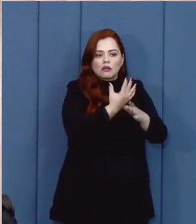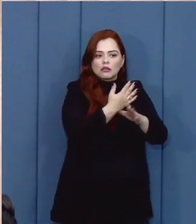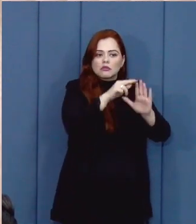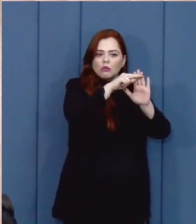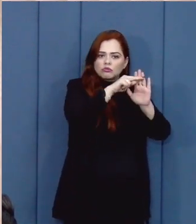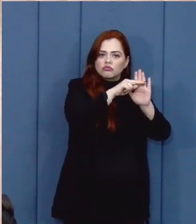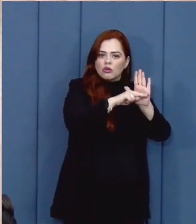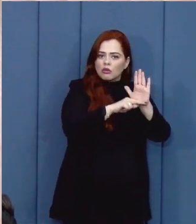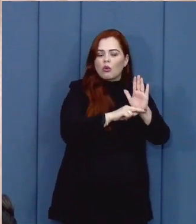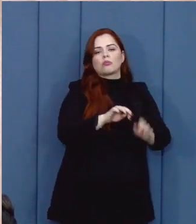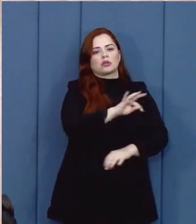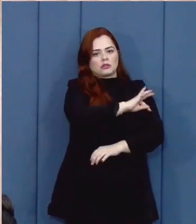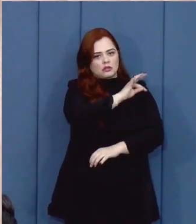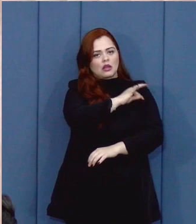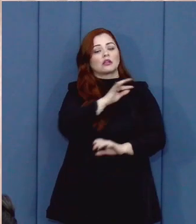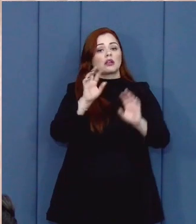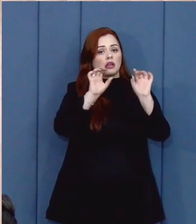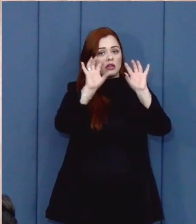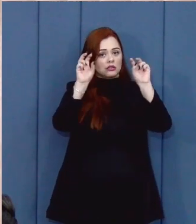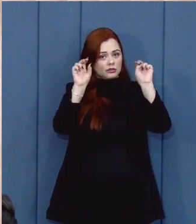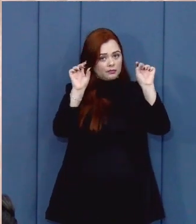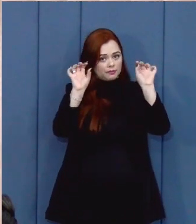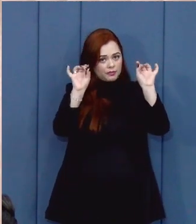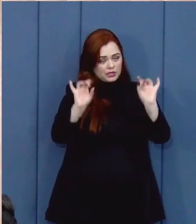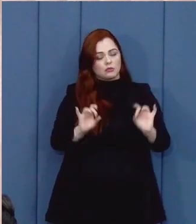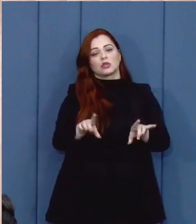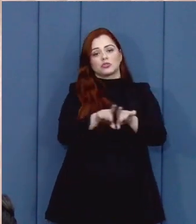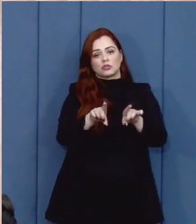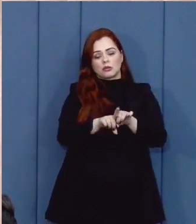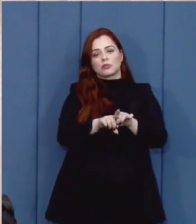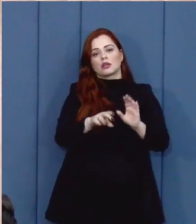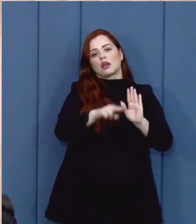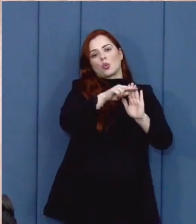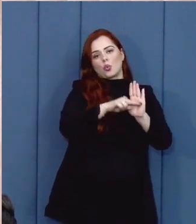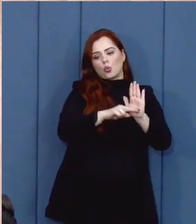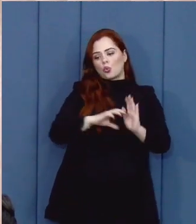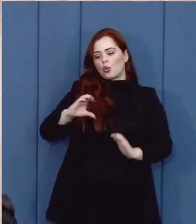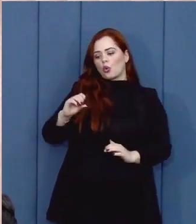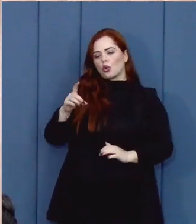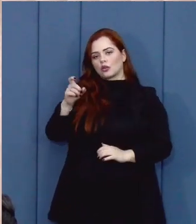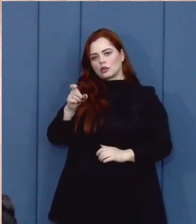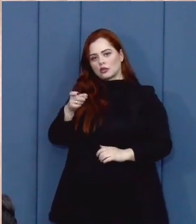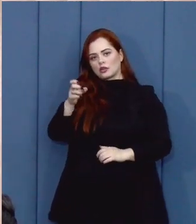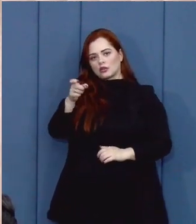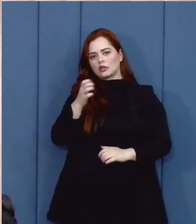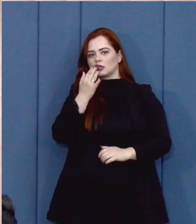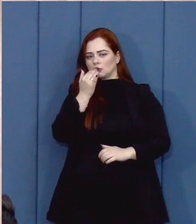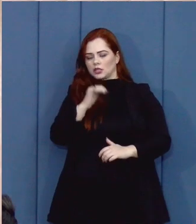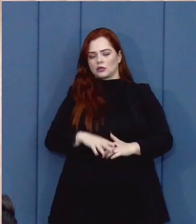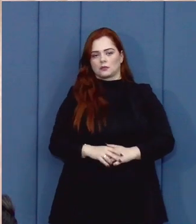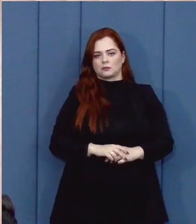normas técnicas e especialmente as normas do Comitê do Códex Alimentares.